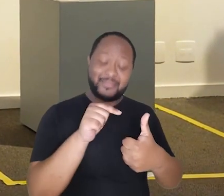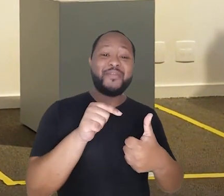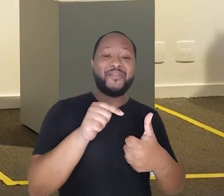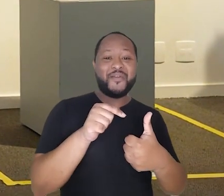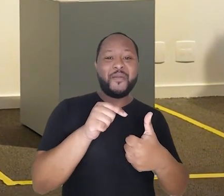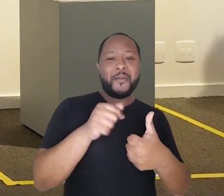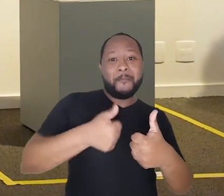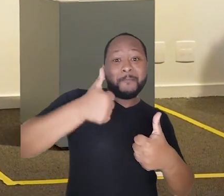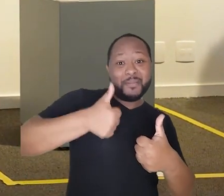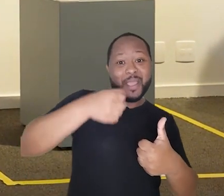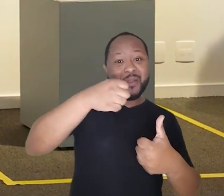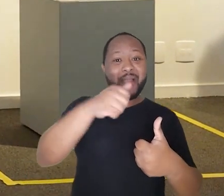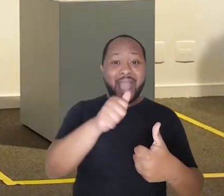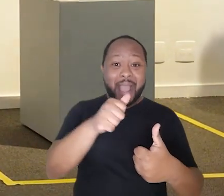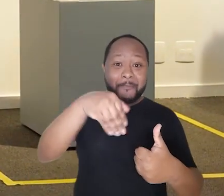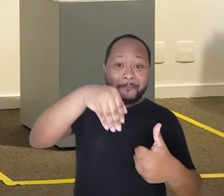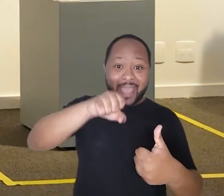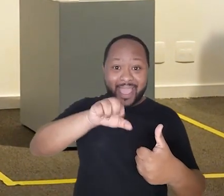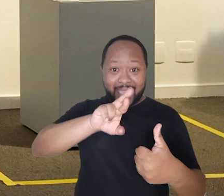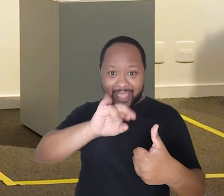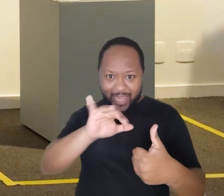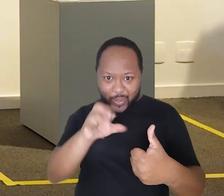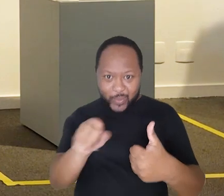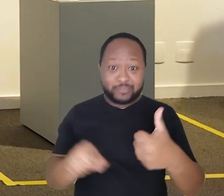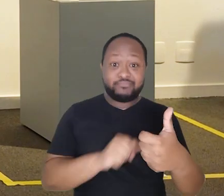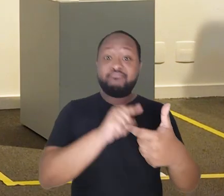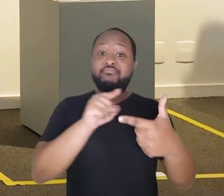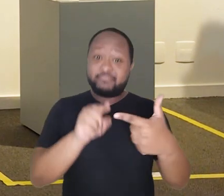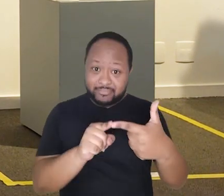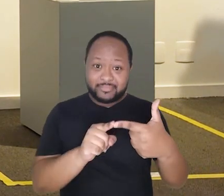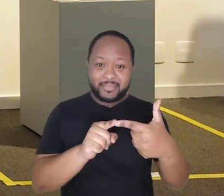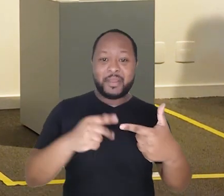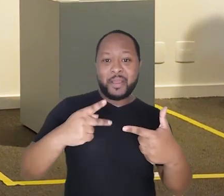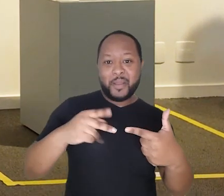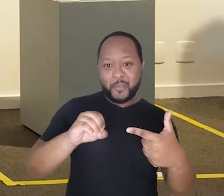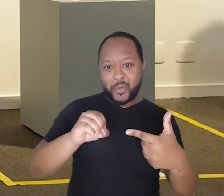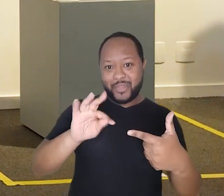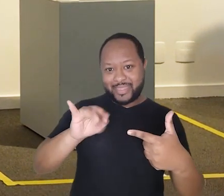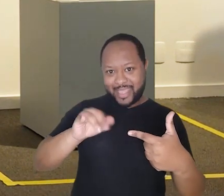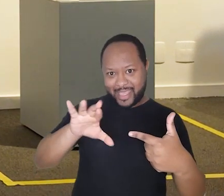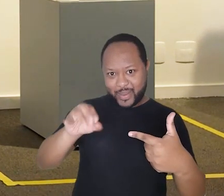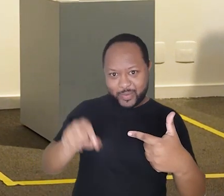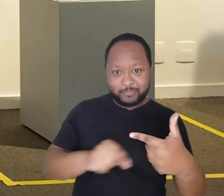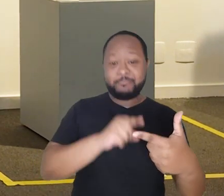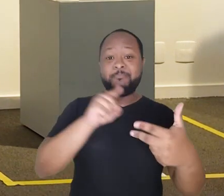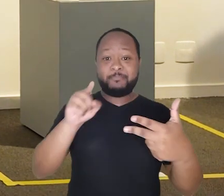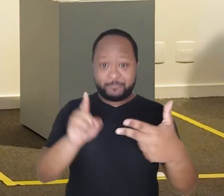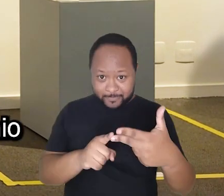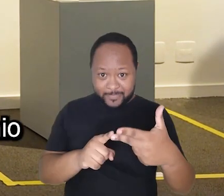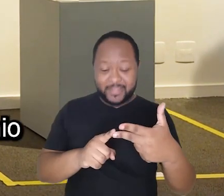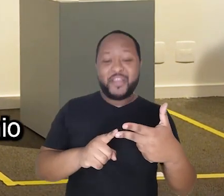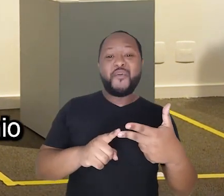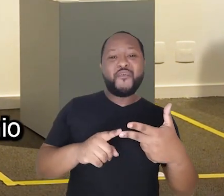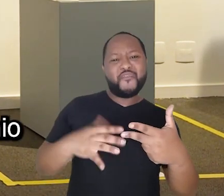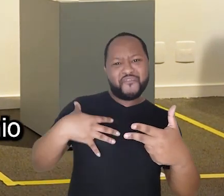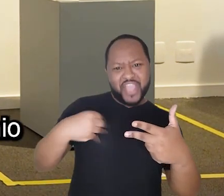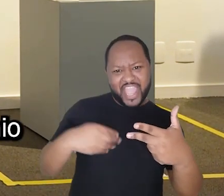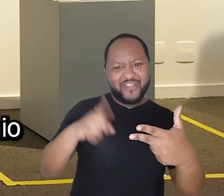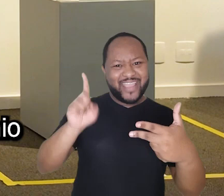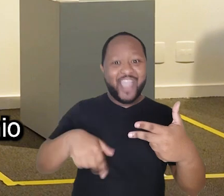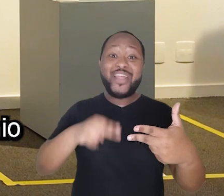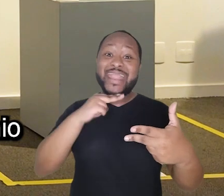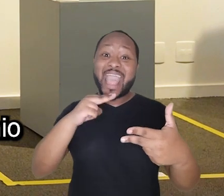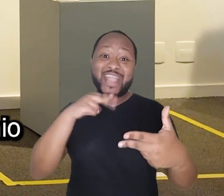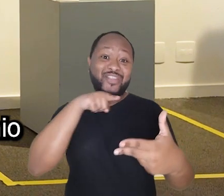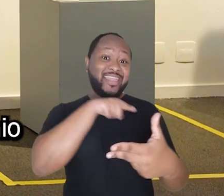Américo, depois o Antônio Poteiro passando essa informação para o Américo filho, nas esculturas. Aqui a gente tem um quadro do